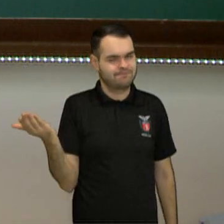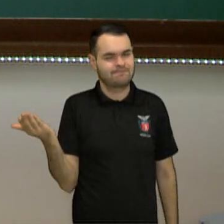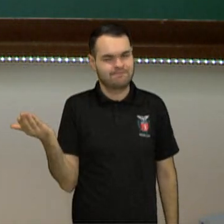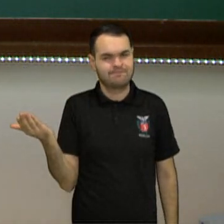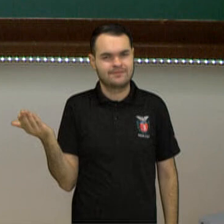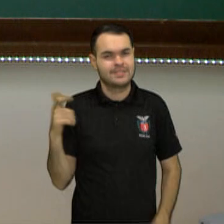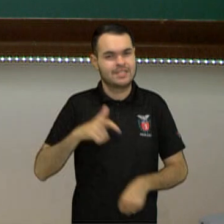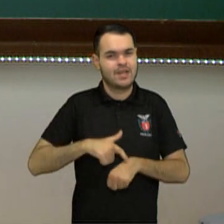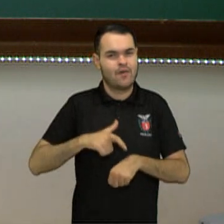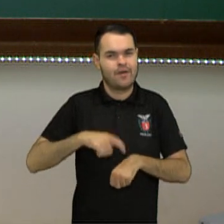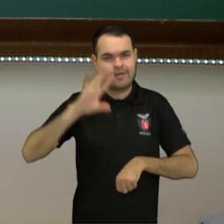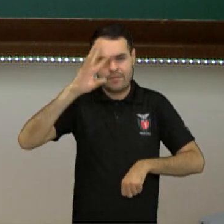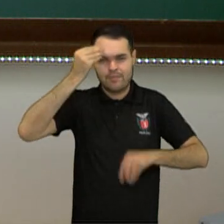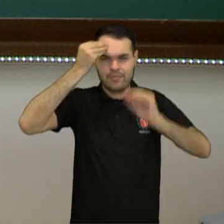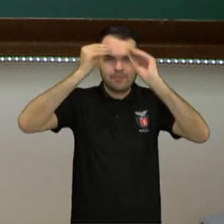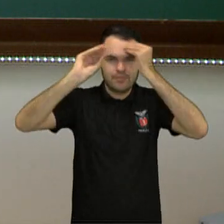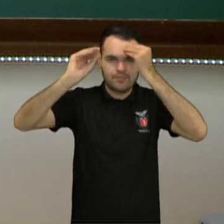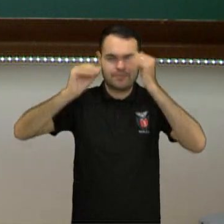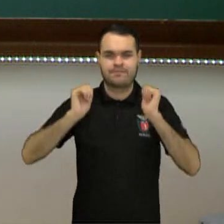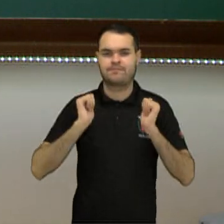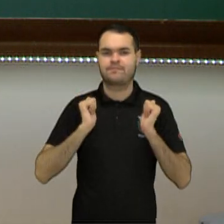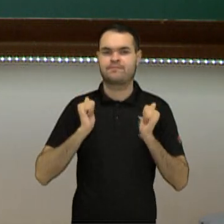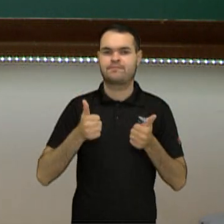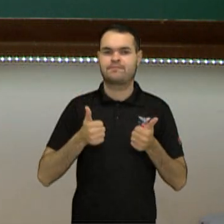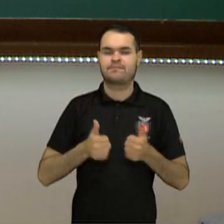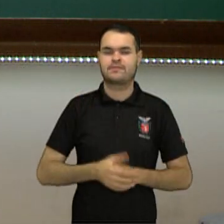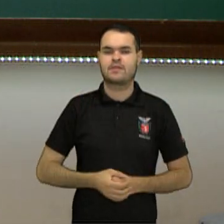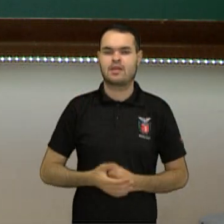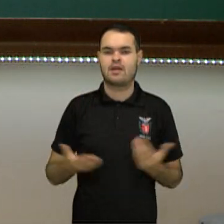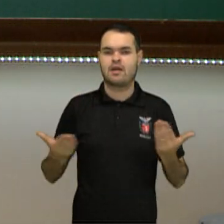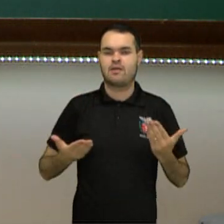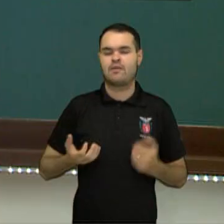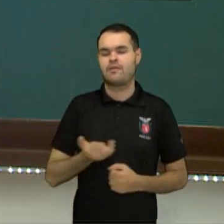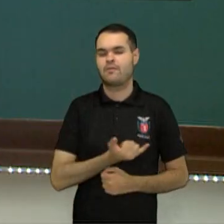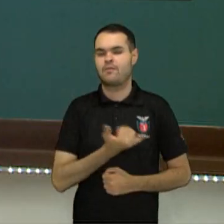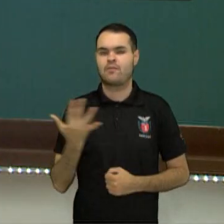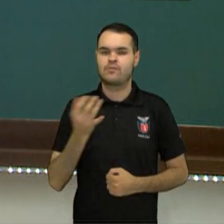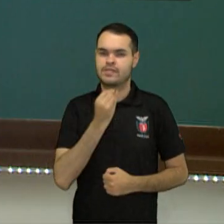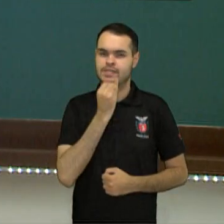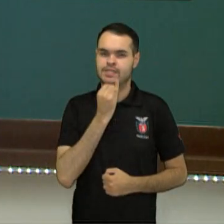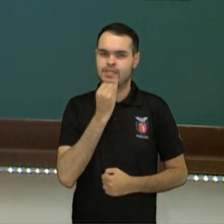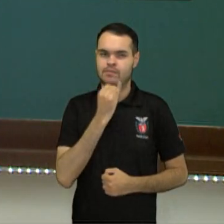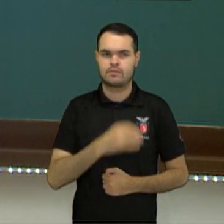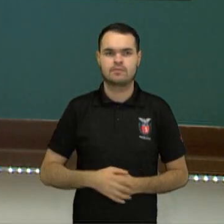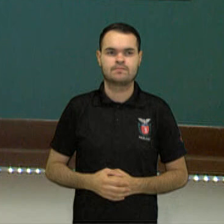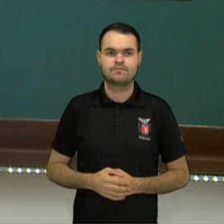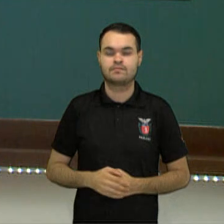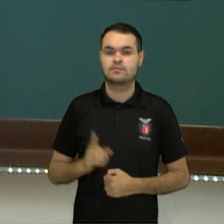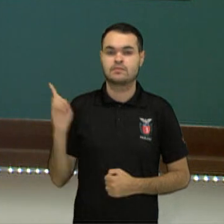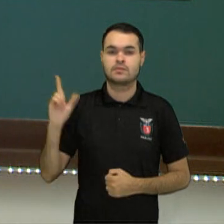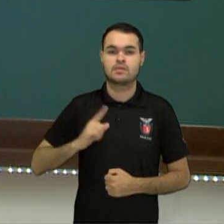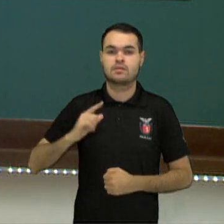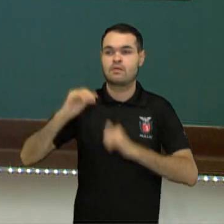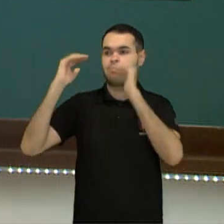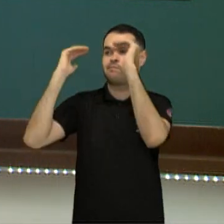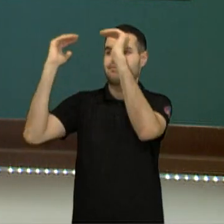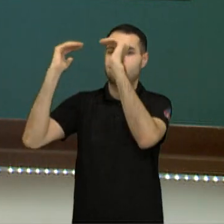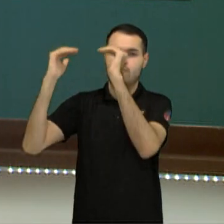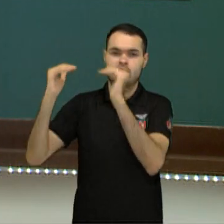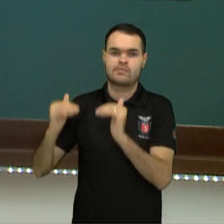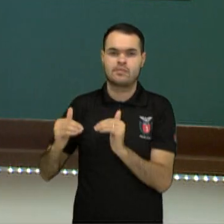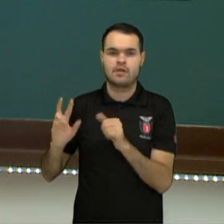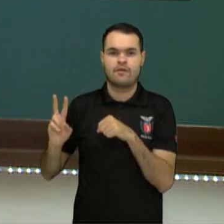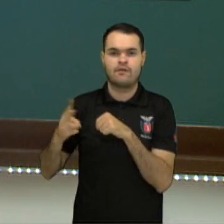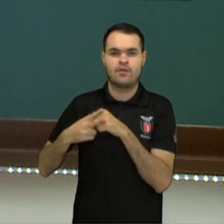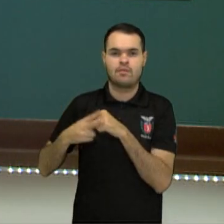justamente na hora da memorização, tá ok? Vamos ver alguns exemplos, olha só. Aqui eu tenho um quadro dos regular verbs.